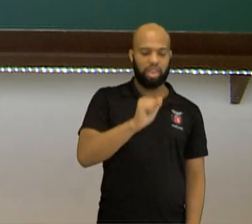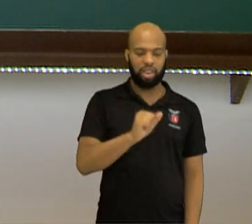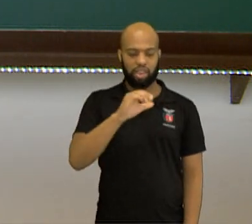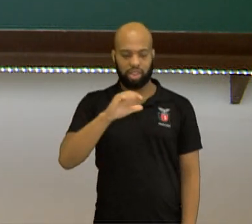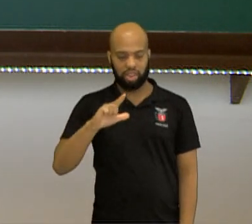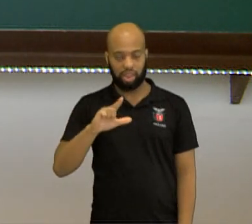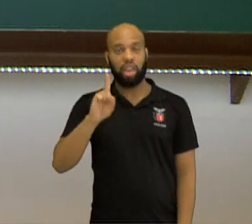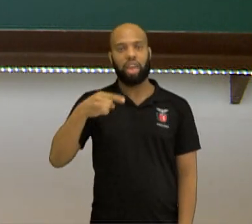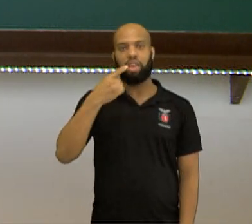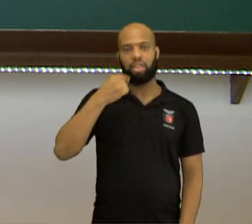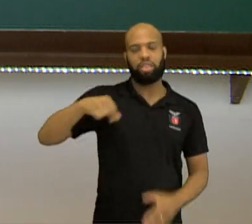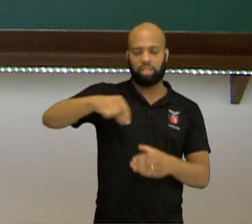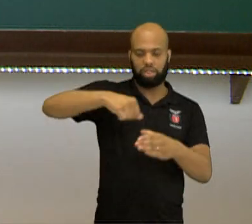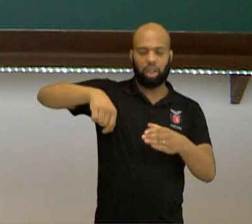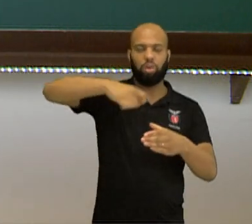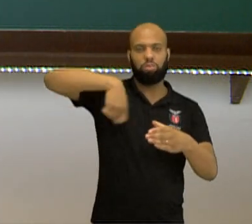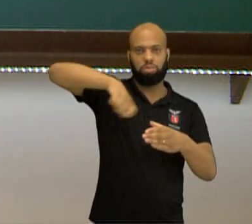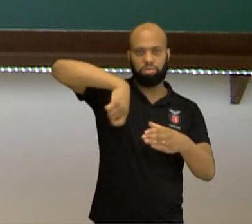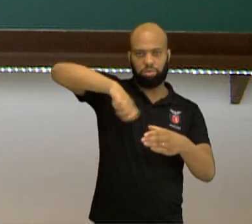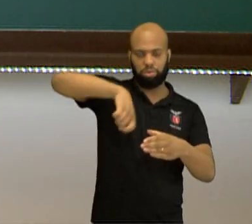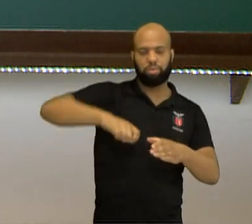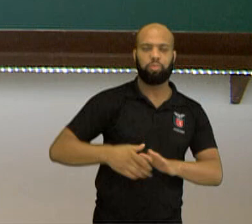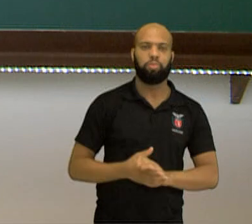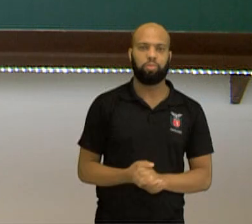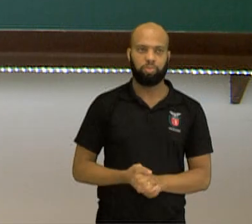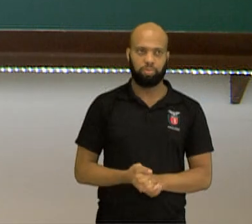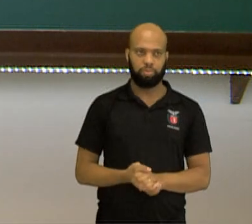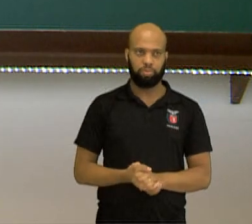ou também denominado sal de